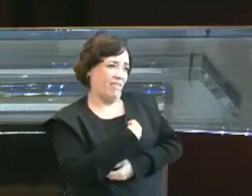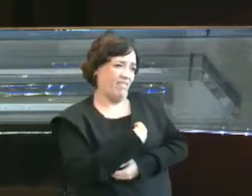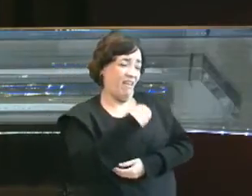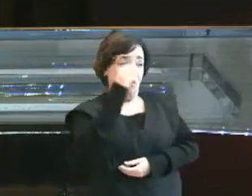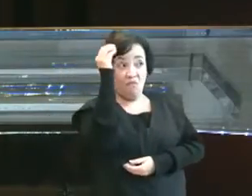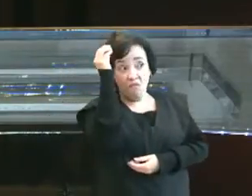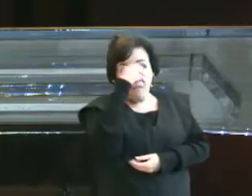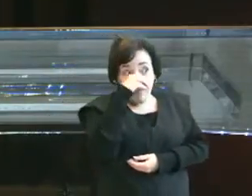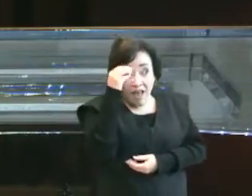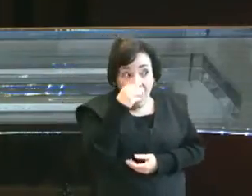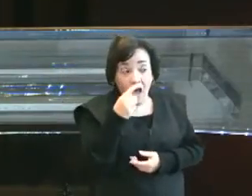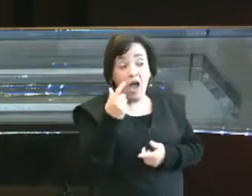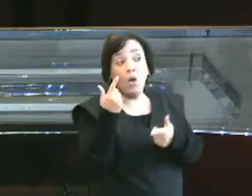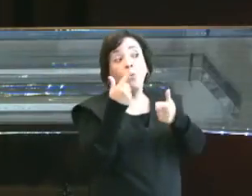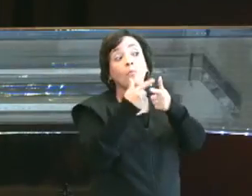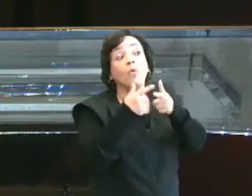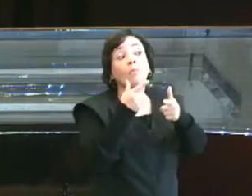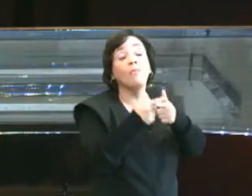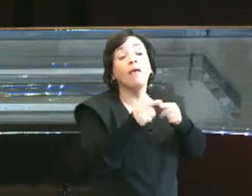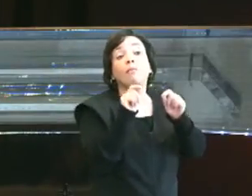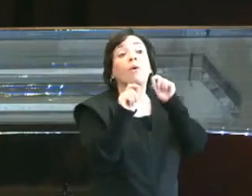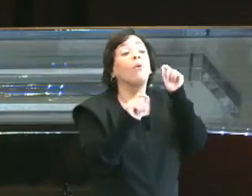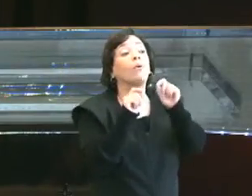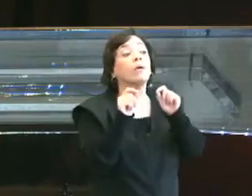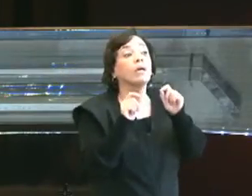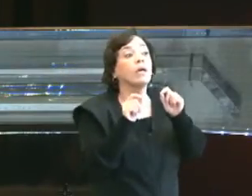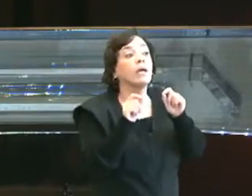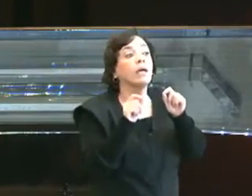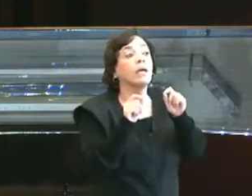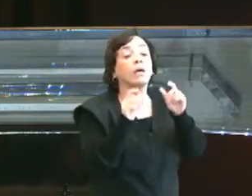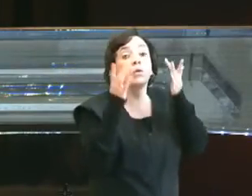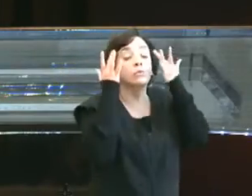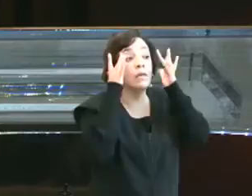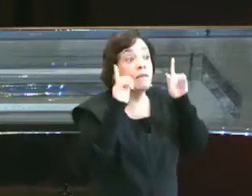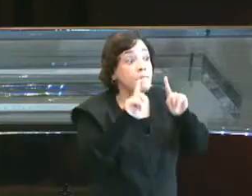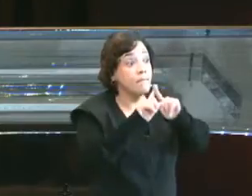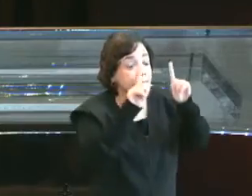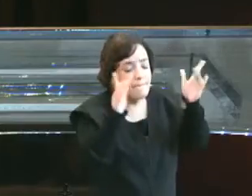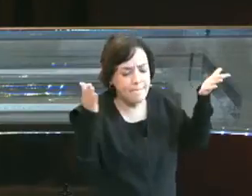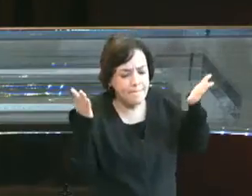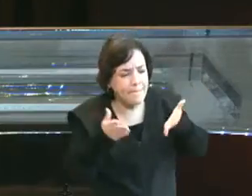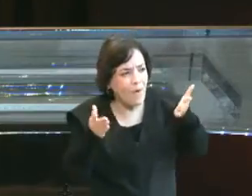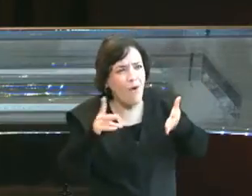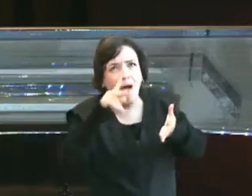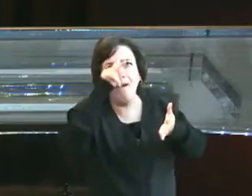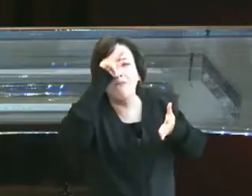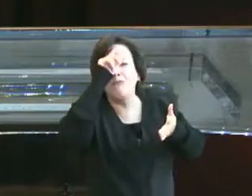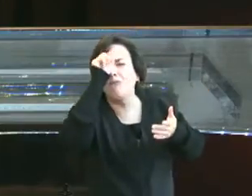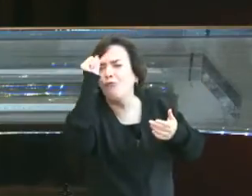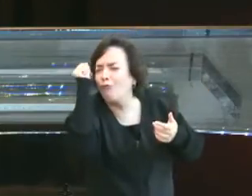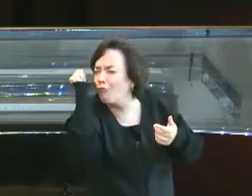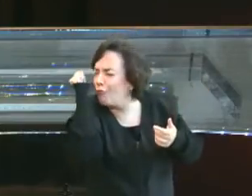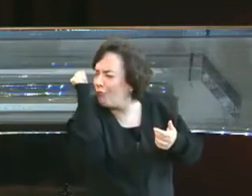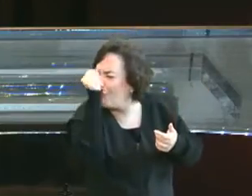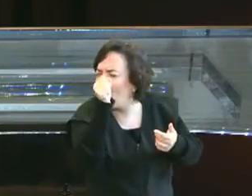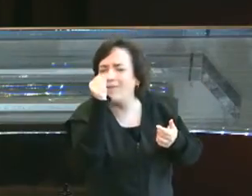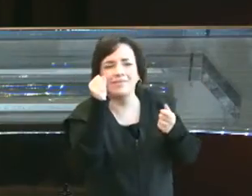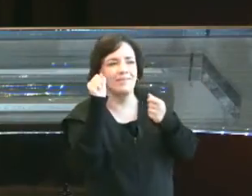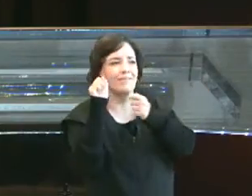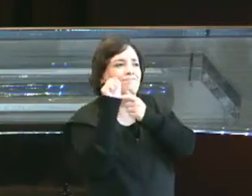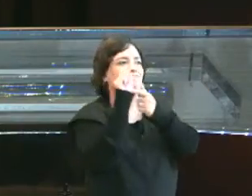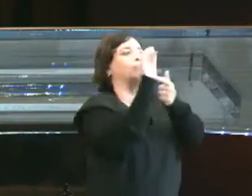mas hoje a força de Deus vai ser